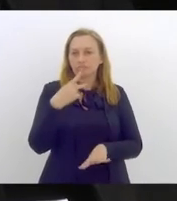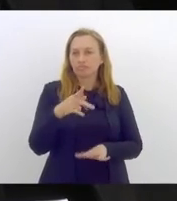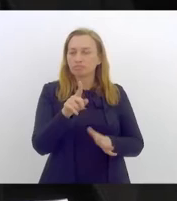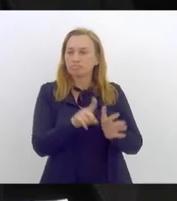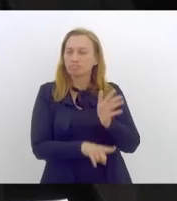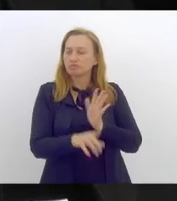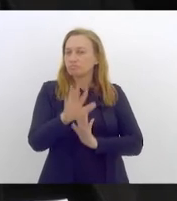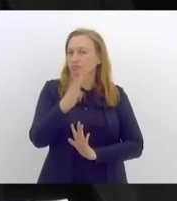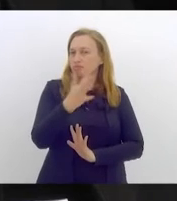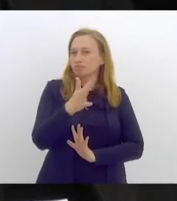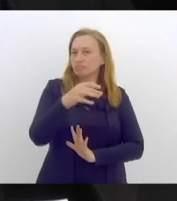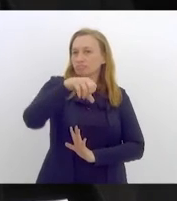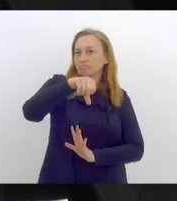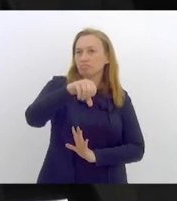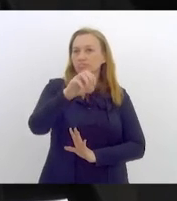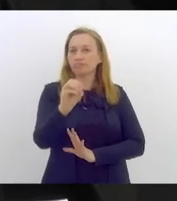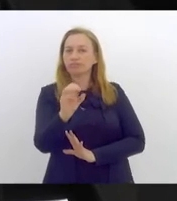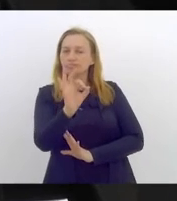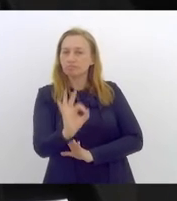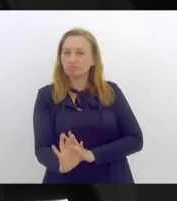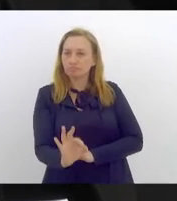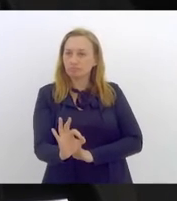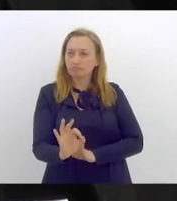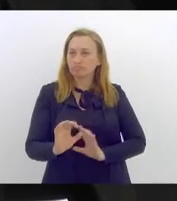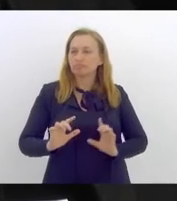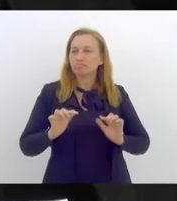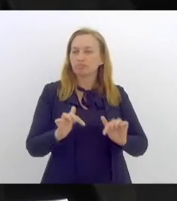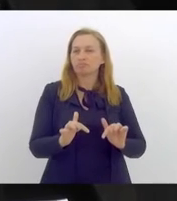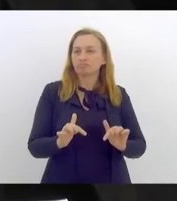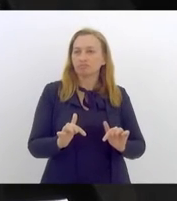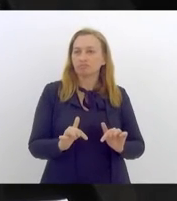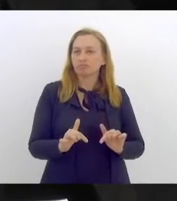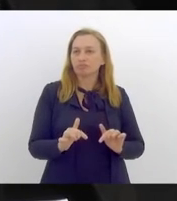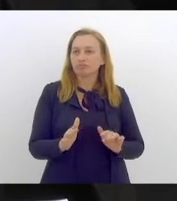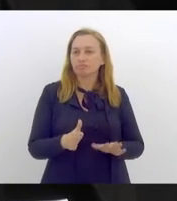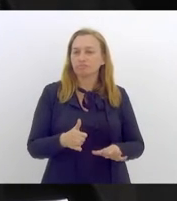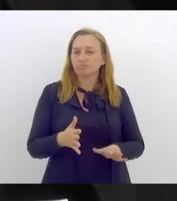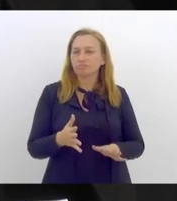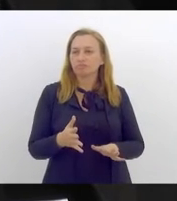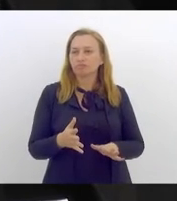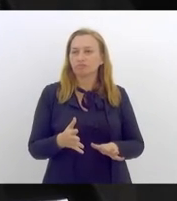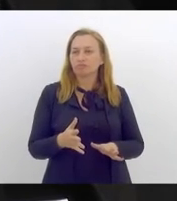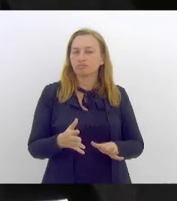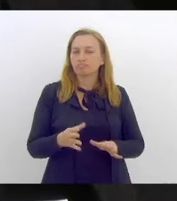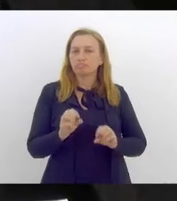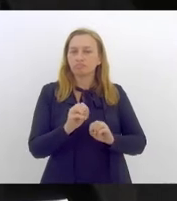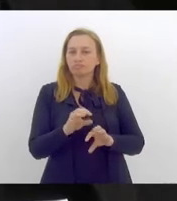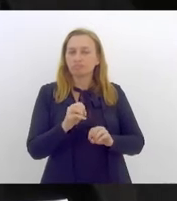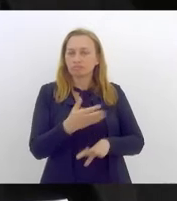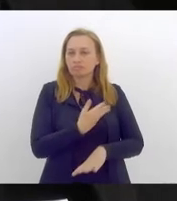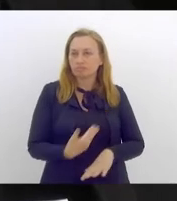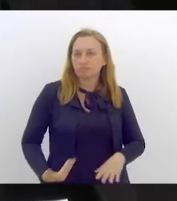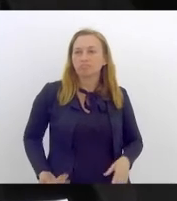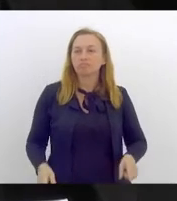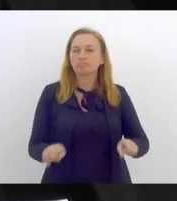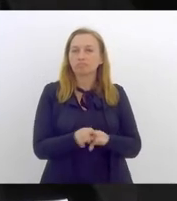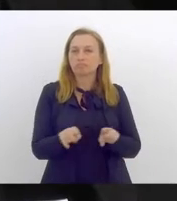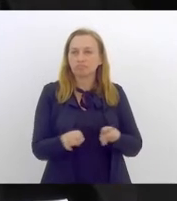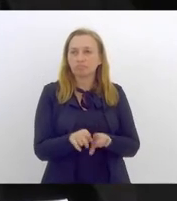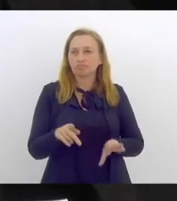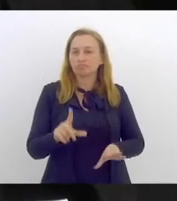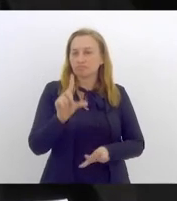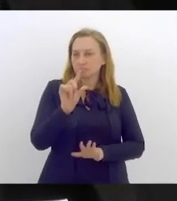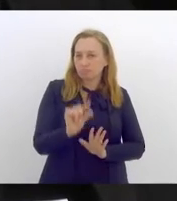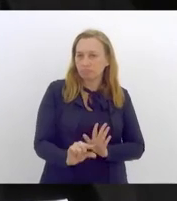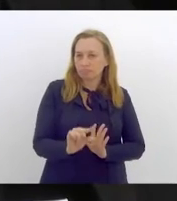de mais ou menos 90% na ação aprimoramento e efetividade do ensino público. E quero ressaltar uma